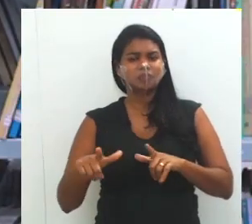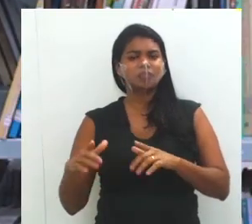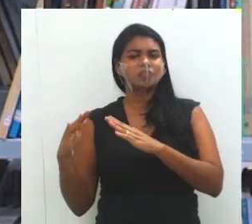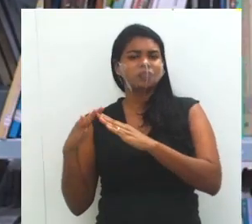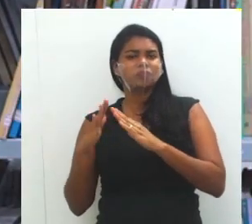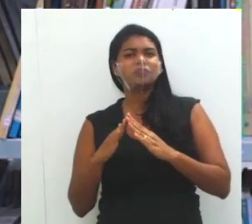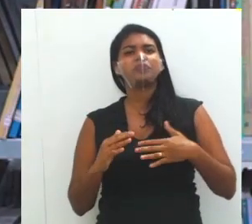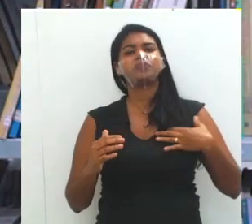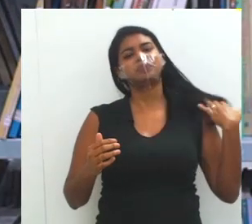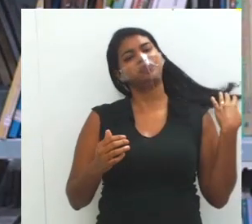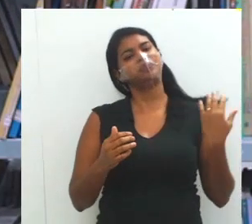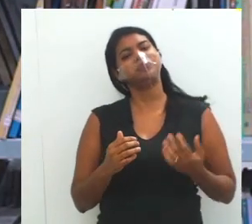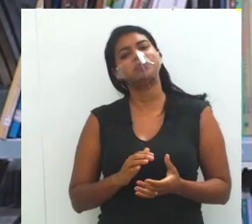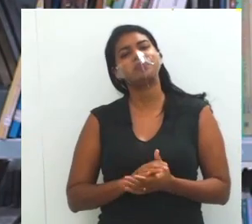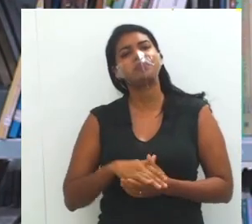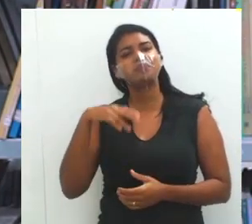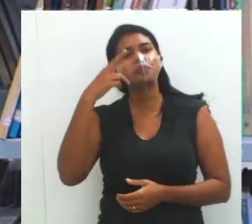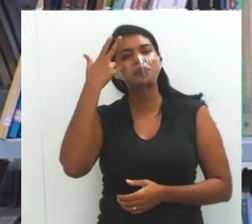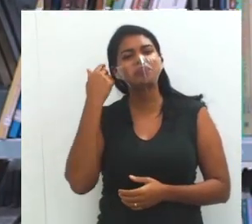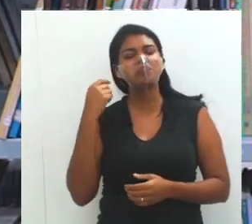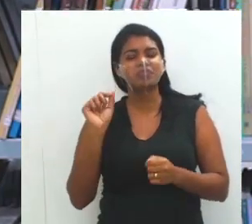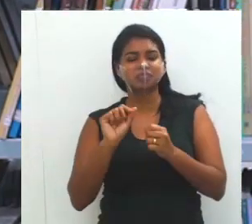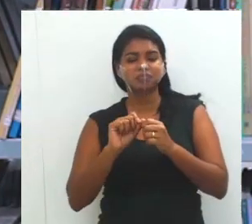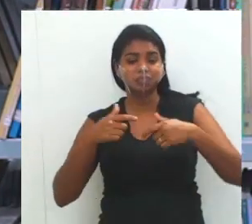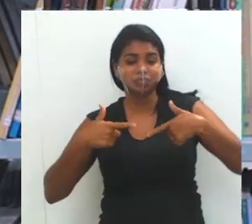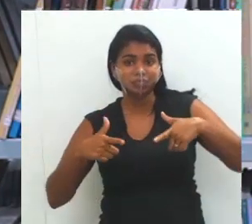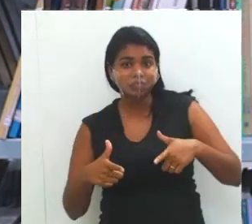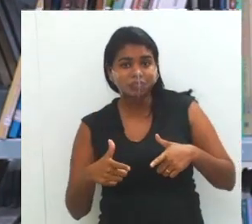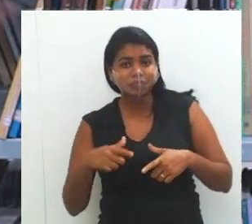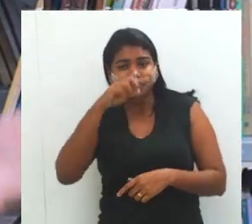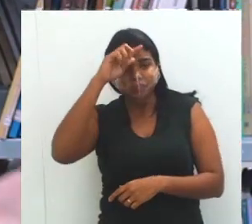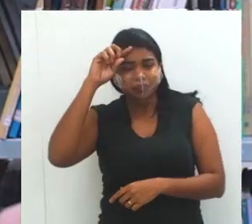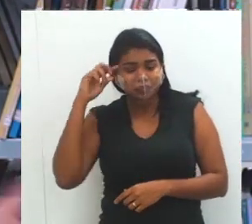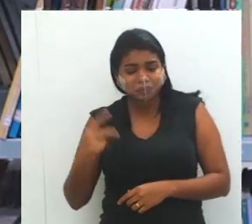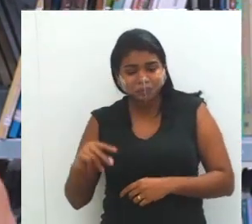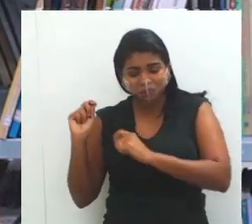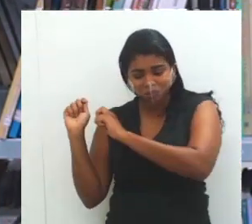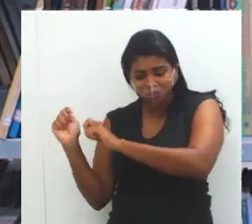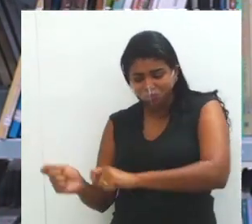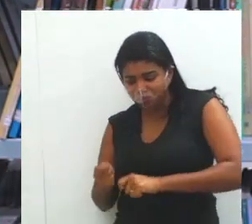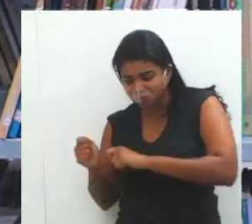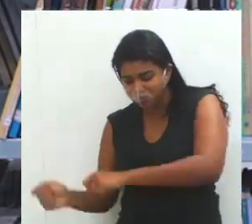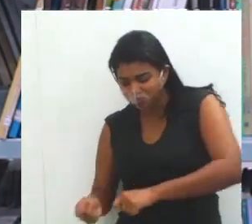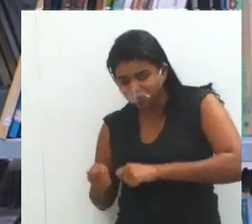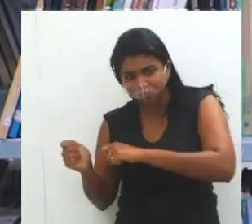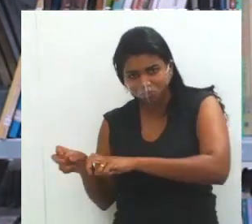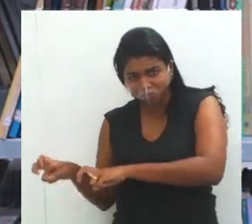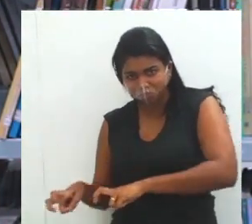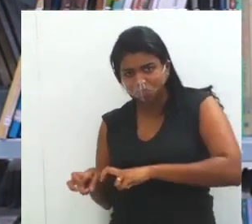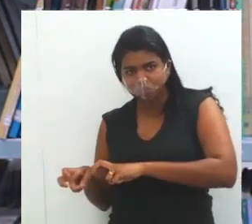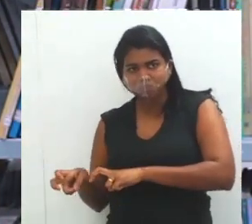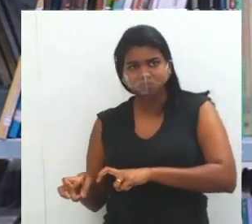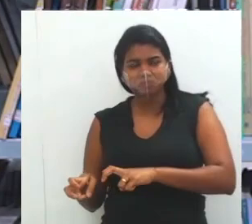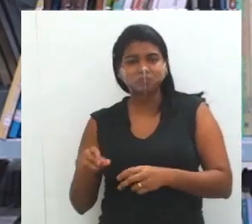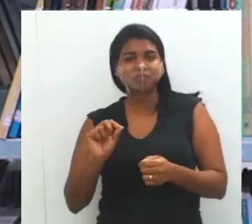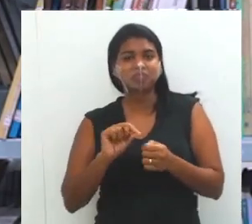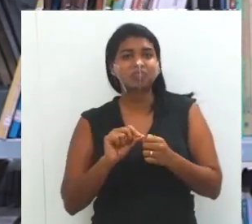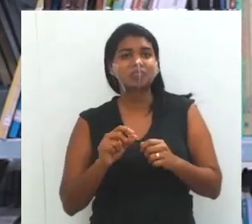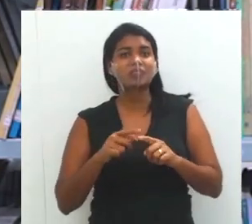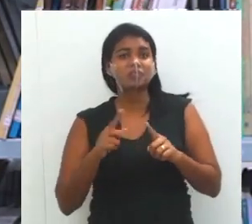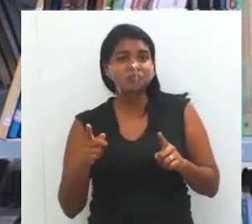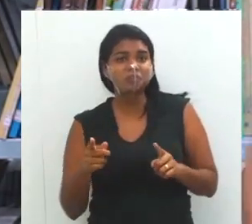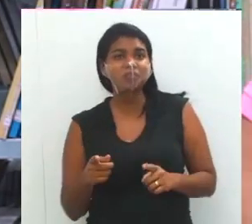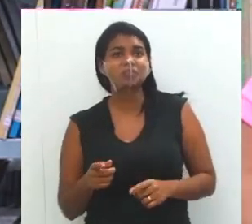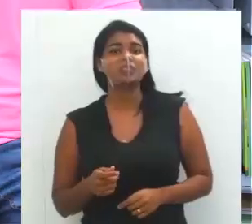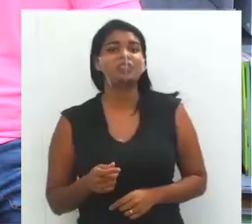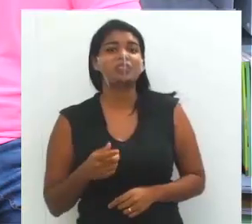seguinte, que mesmo Luiz Gonzaga, tendo esse trabalho pesado, que é o trabalho na lavoura, por assim dizer, certo? Luiz